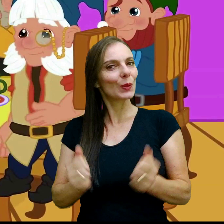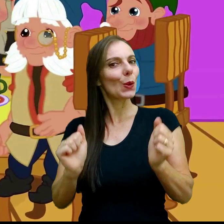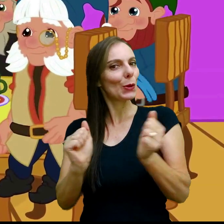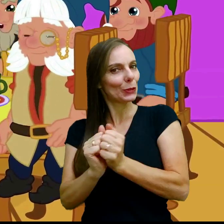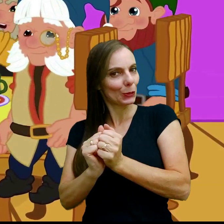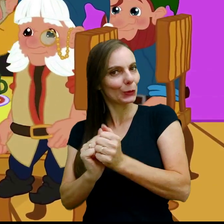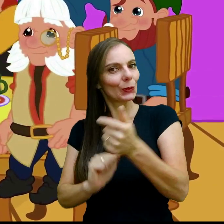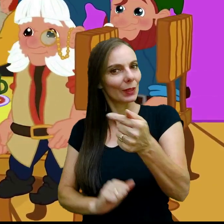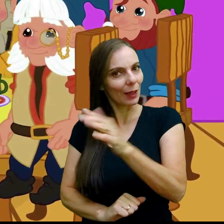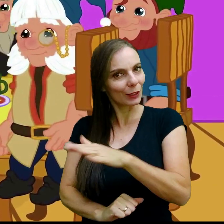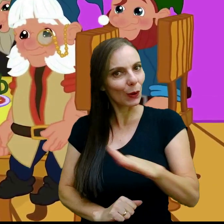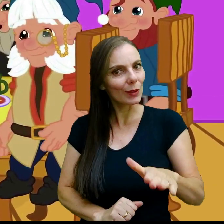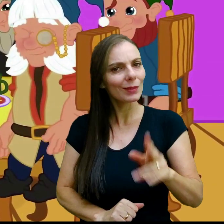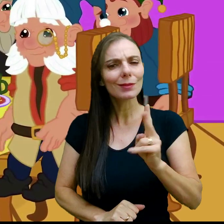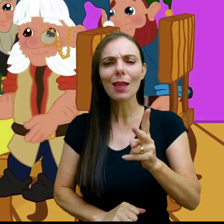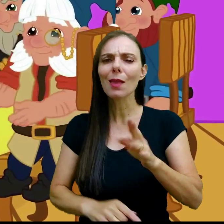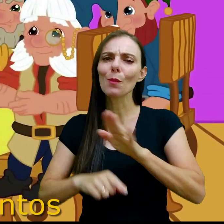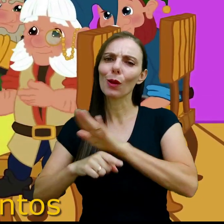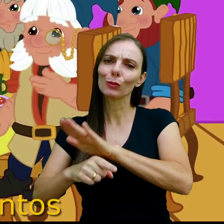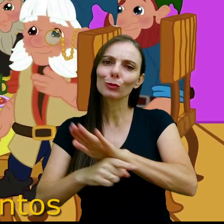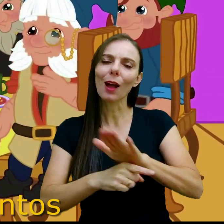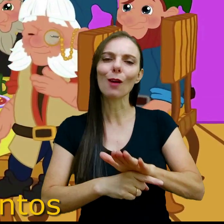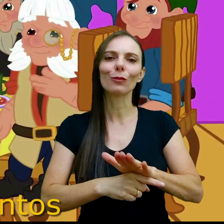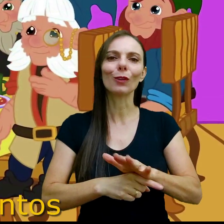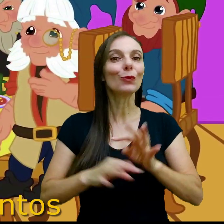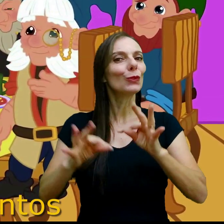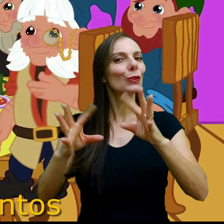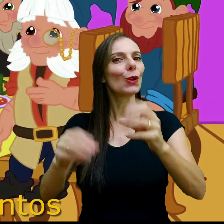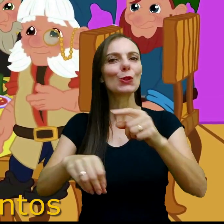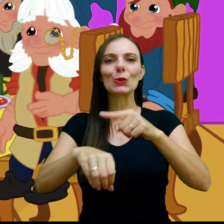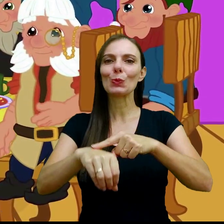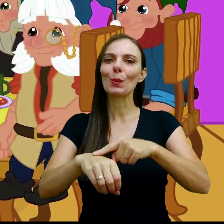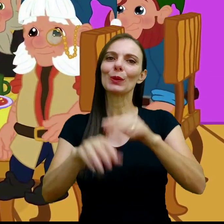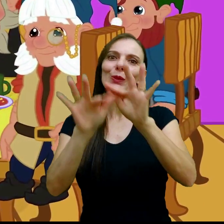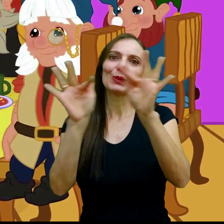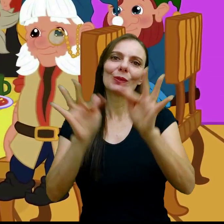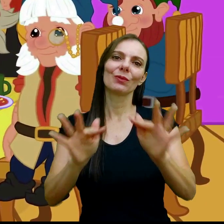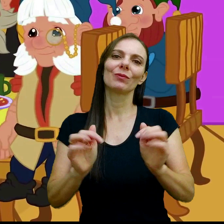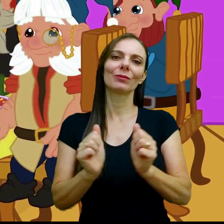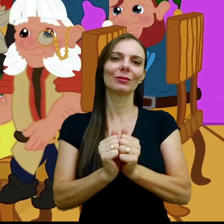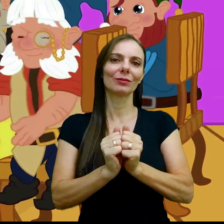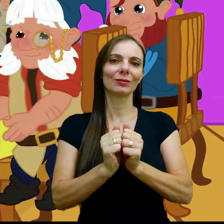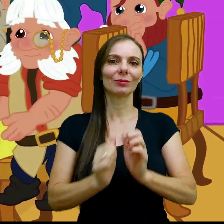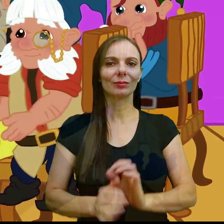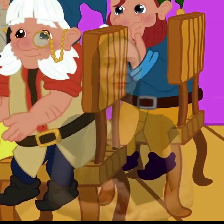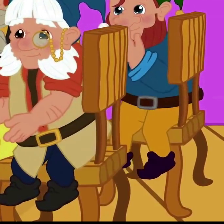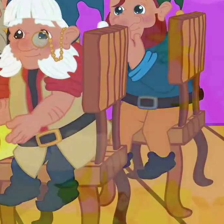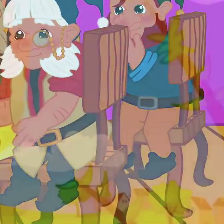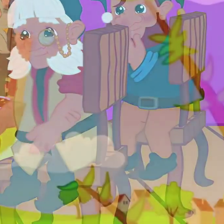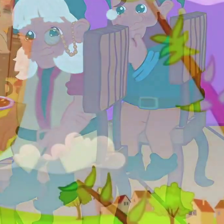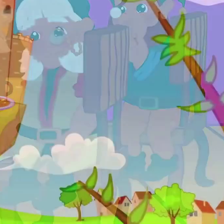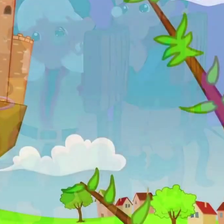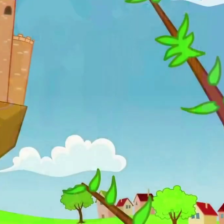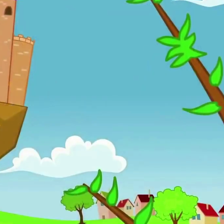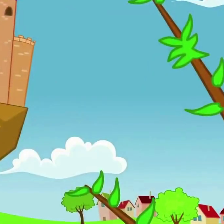eles, Branca de Neve sempre os ajudava. Eles passaram a ter momentos muito prazerosos com ela.